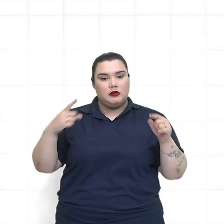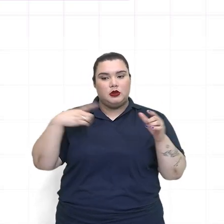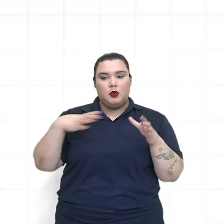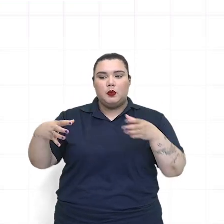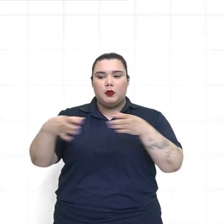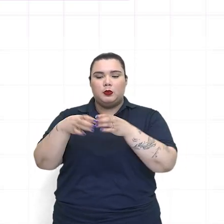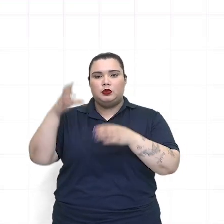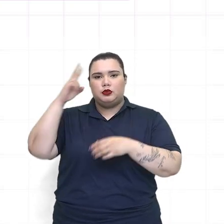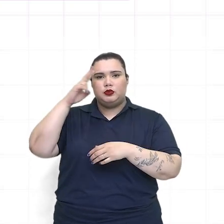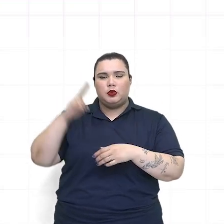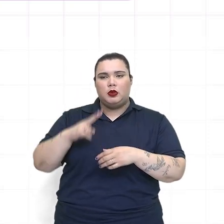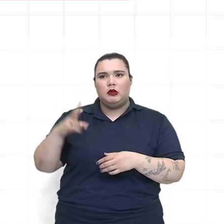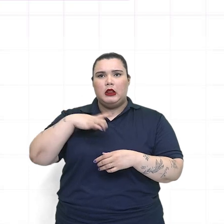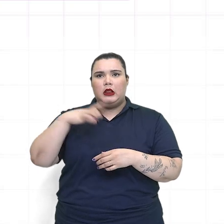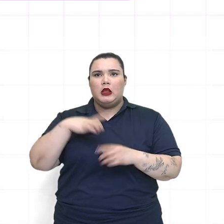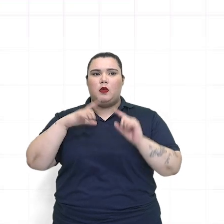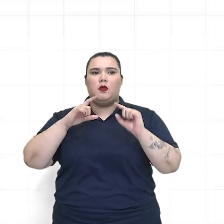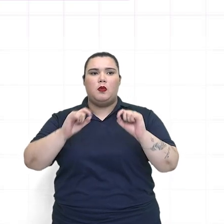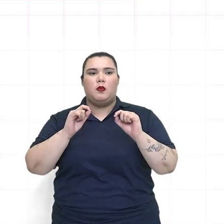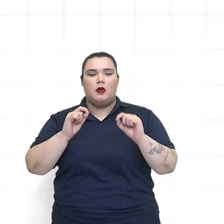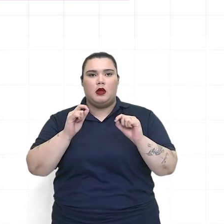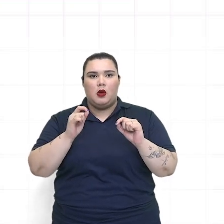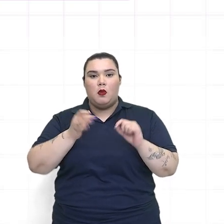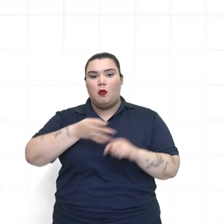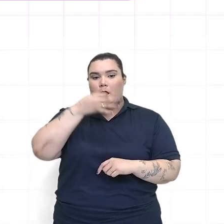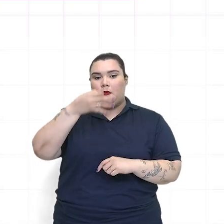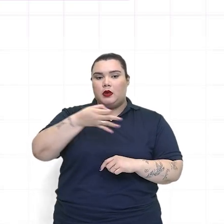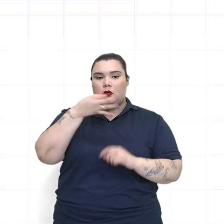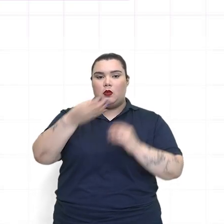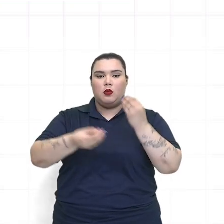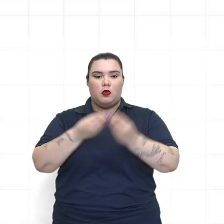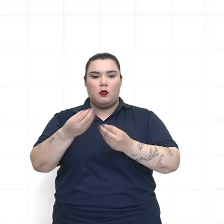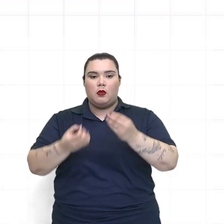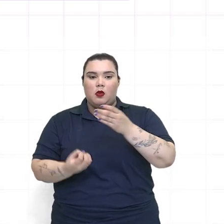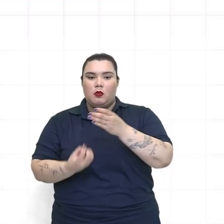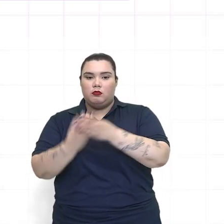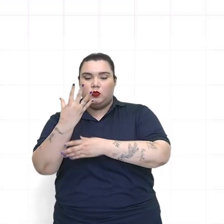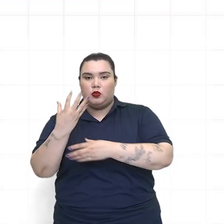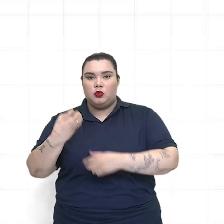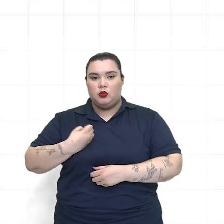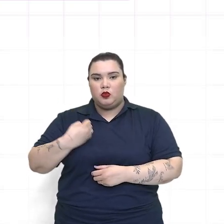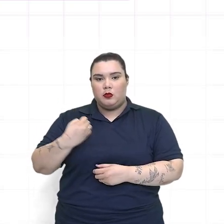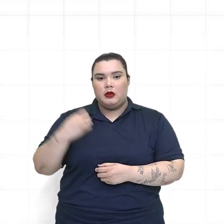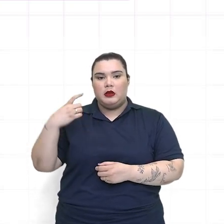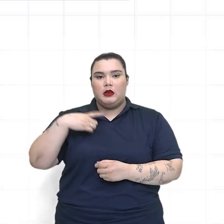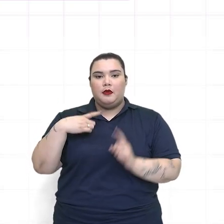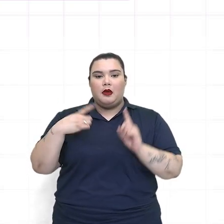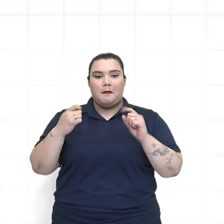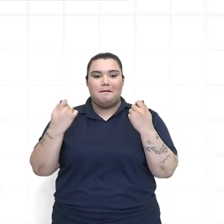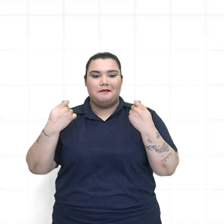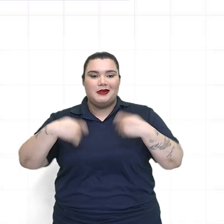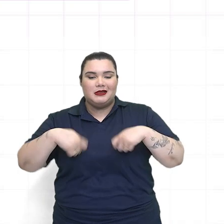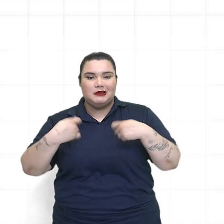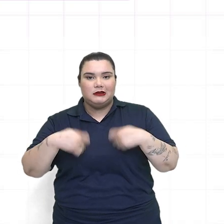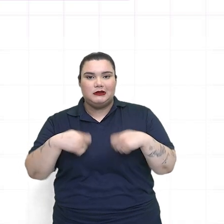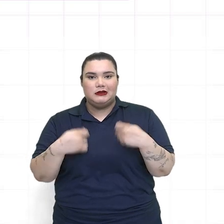historiadores especulam que a origem dos números se deu em função da